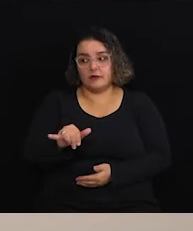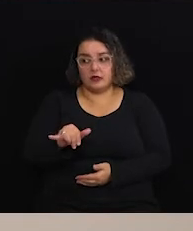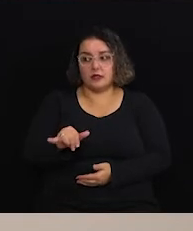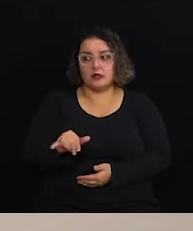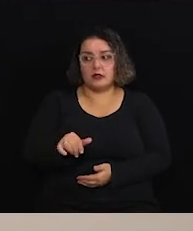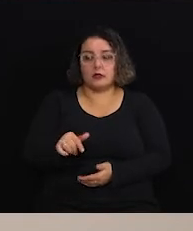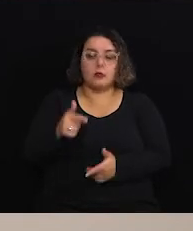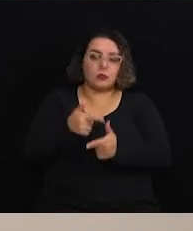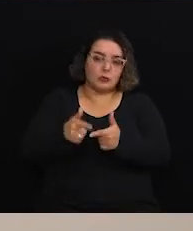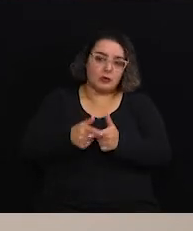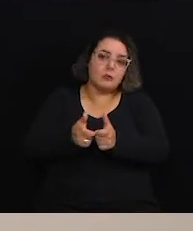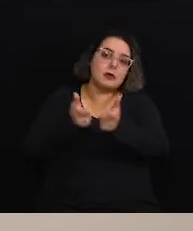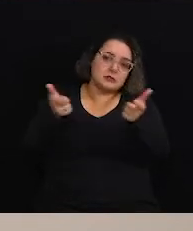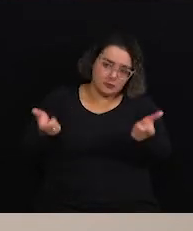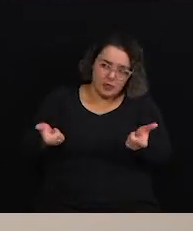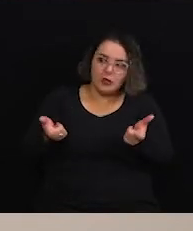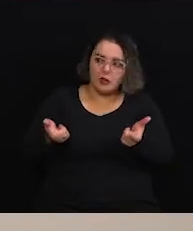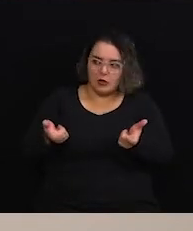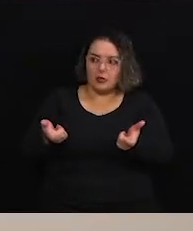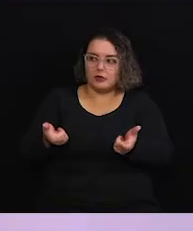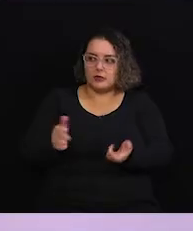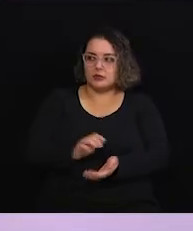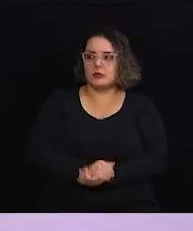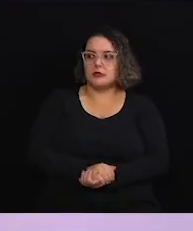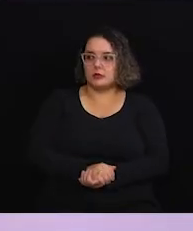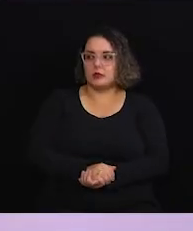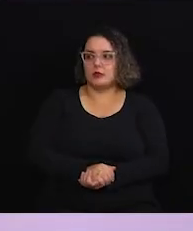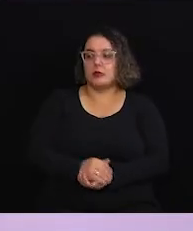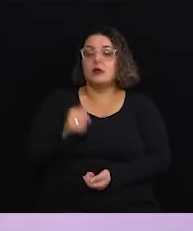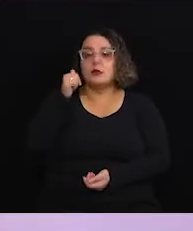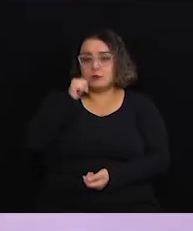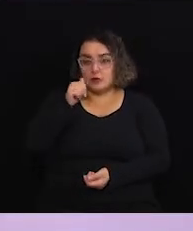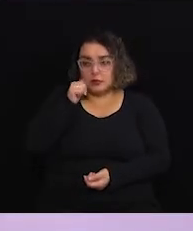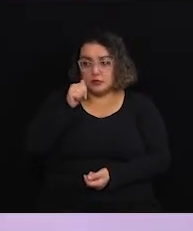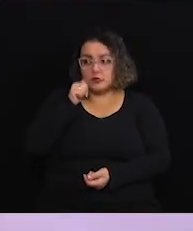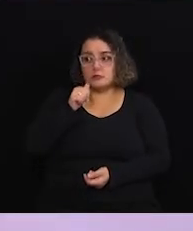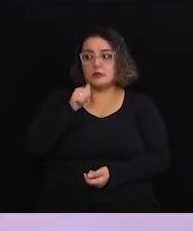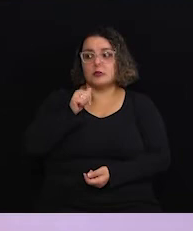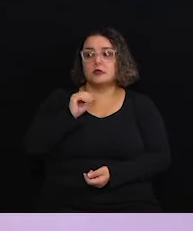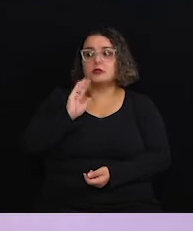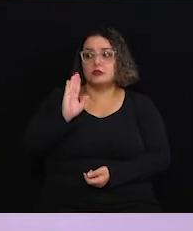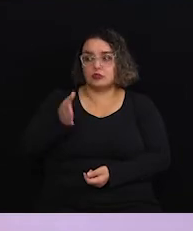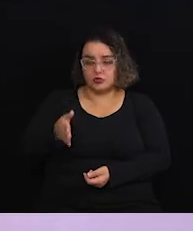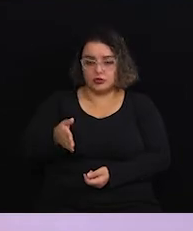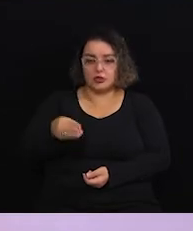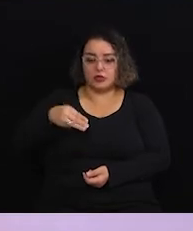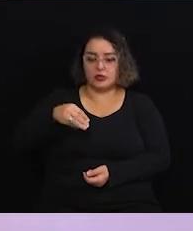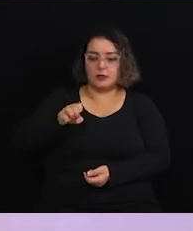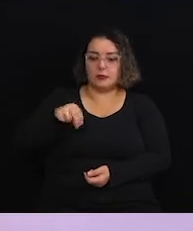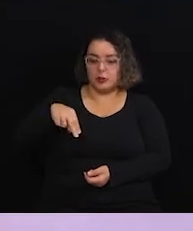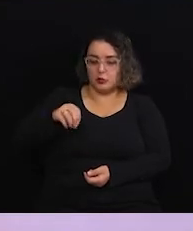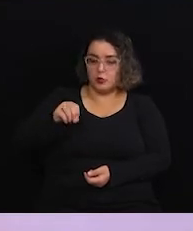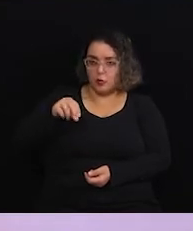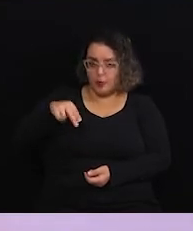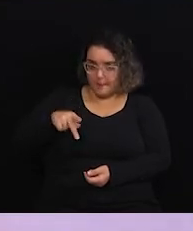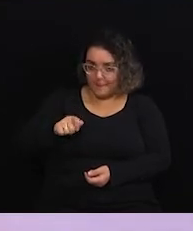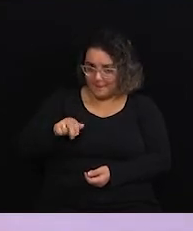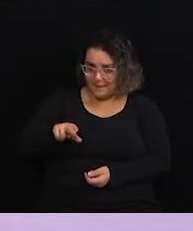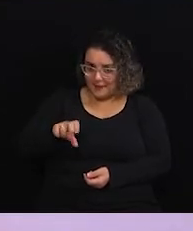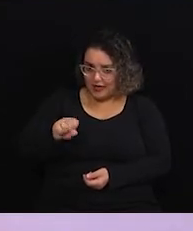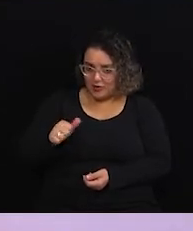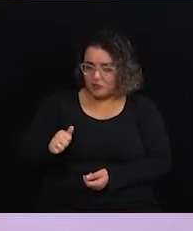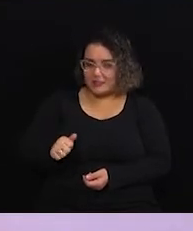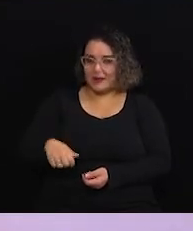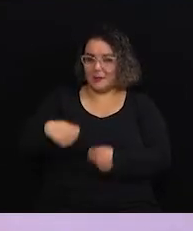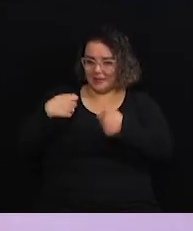tenha complicações maiores, né, da doença. E o mesmo vale para as mulheres que estão ou já entraram na menopausa, doutora?